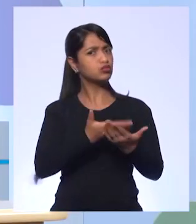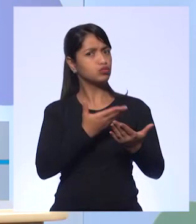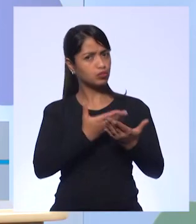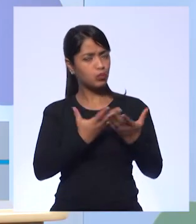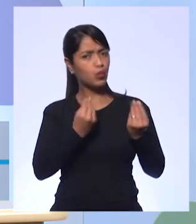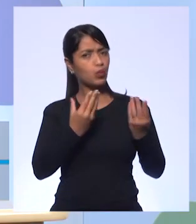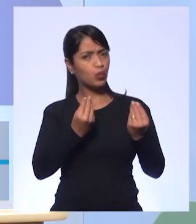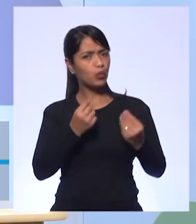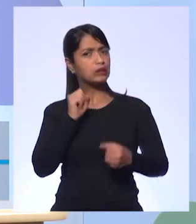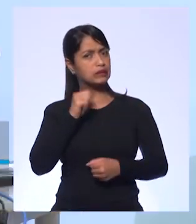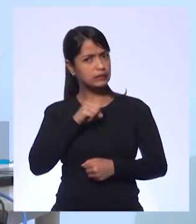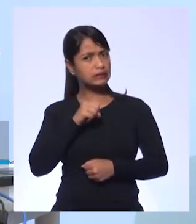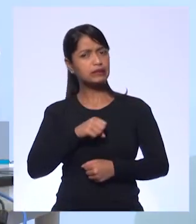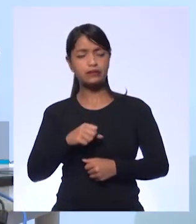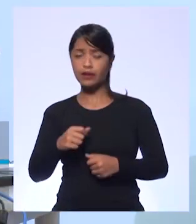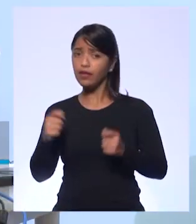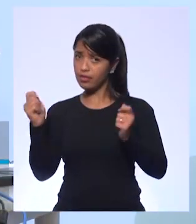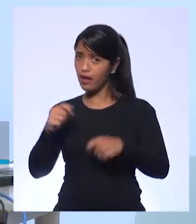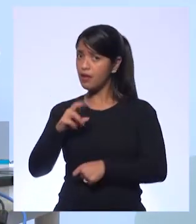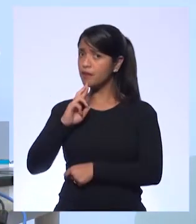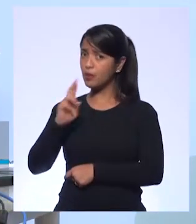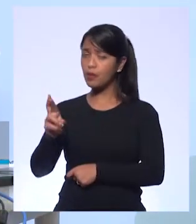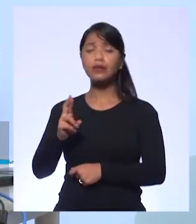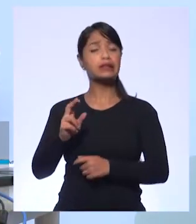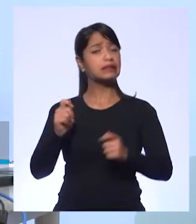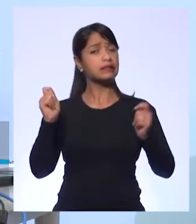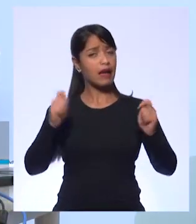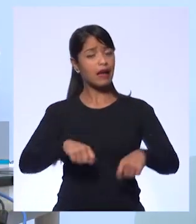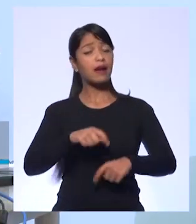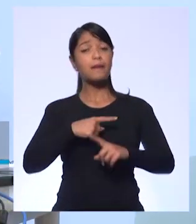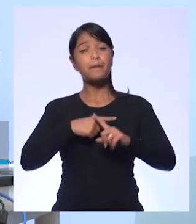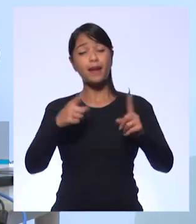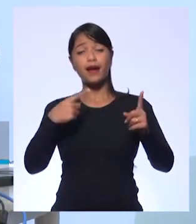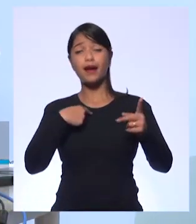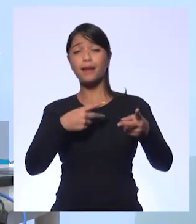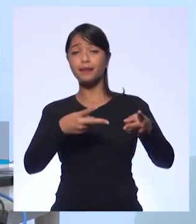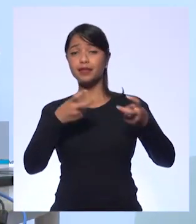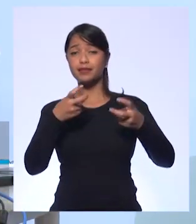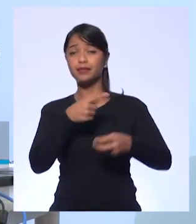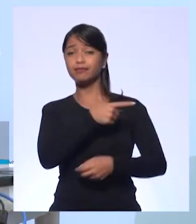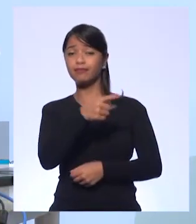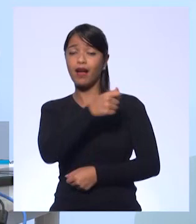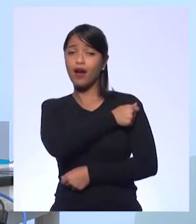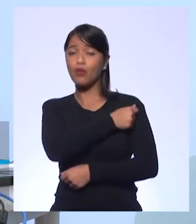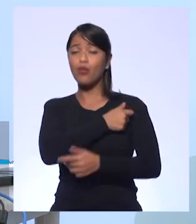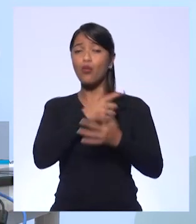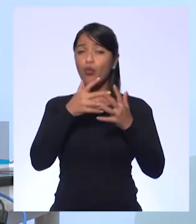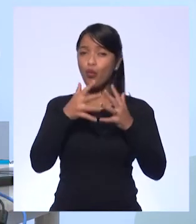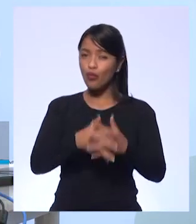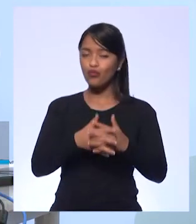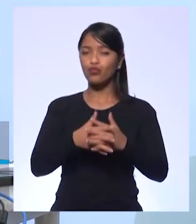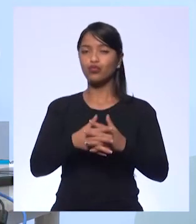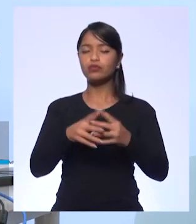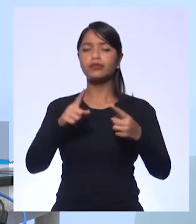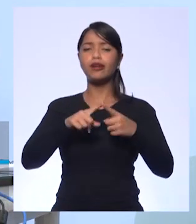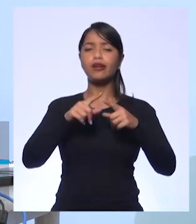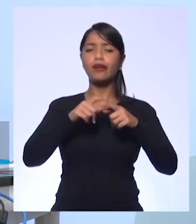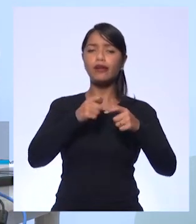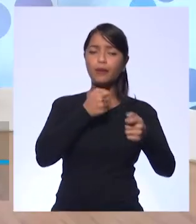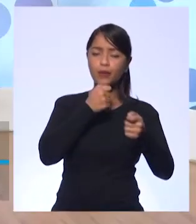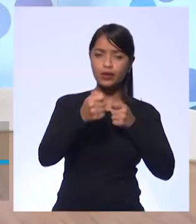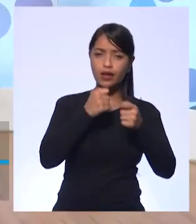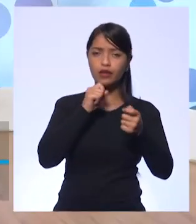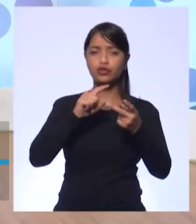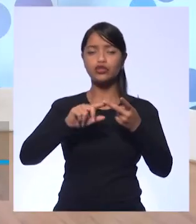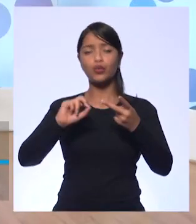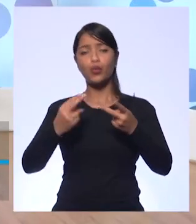ou não é? Mas é algo que eu percebo que eles ainda confundem, né? Reportagem, notícia, não que não seja normal, né? Eles